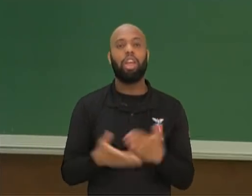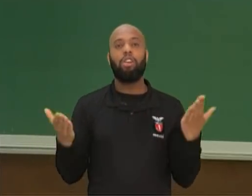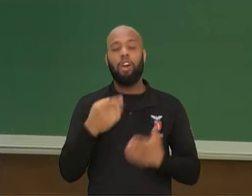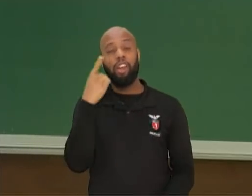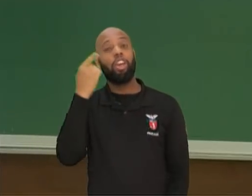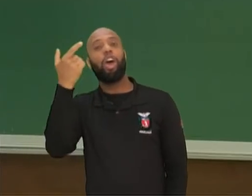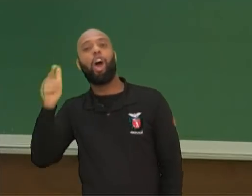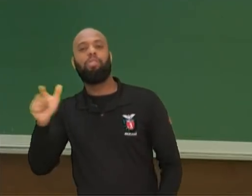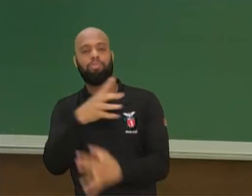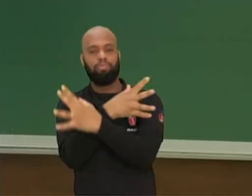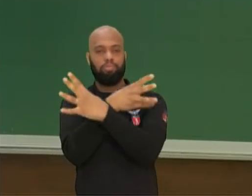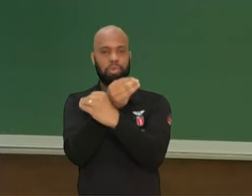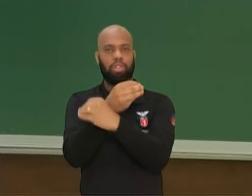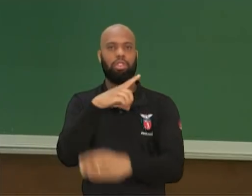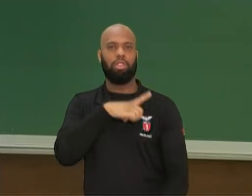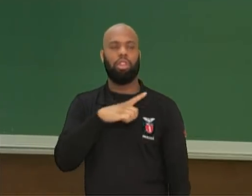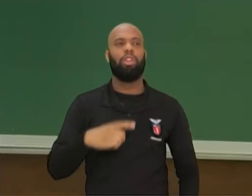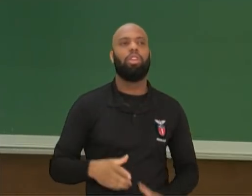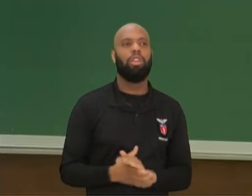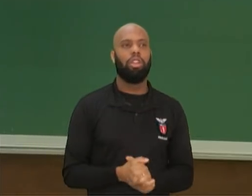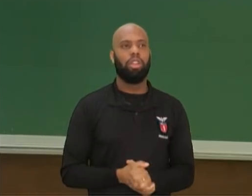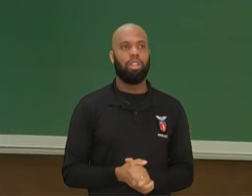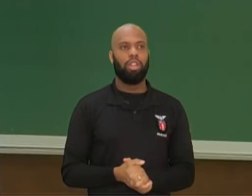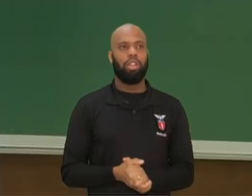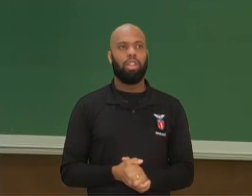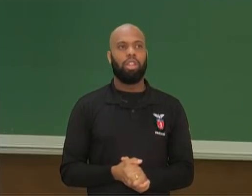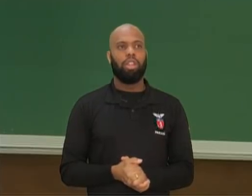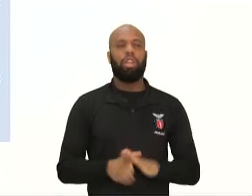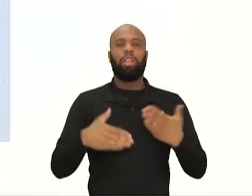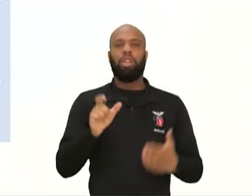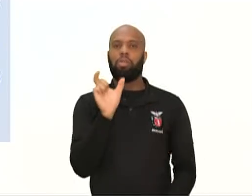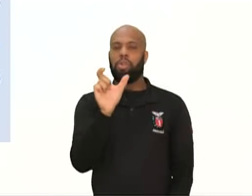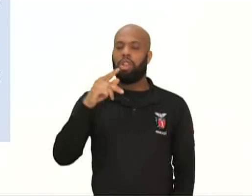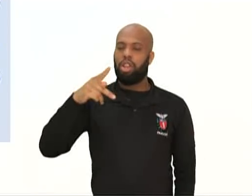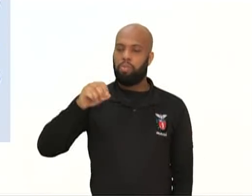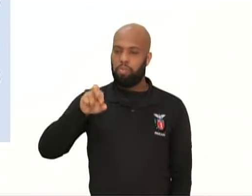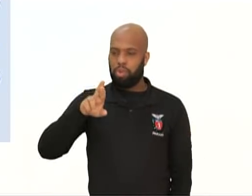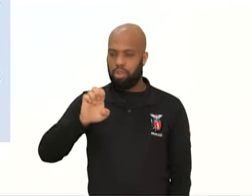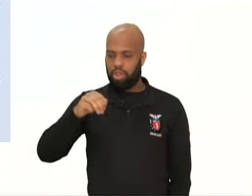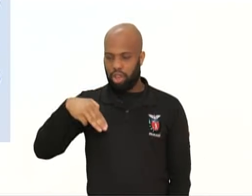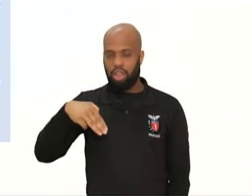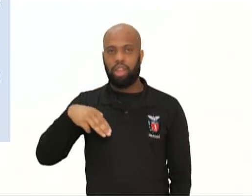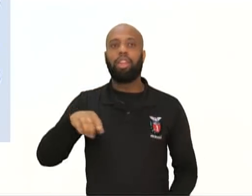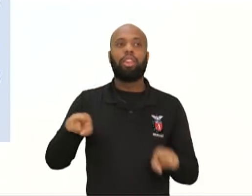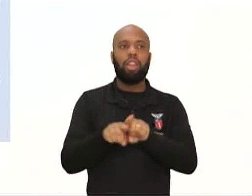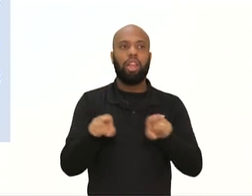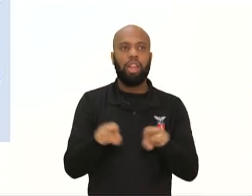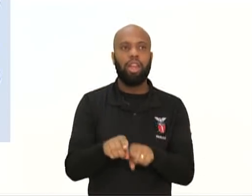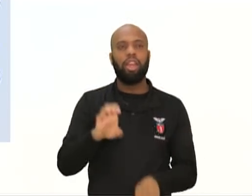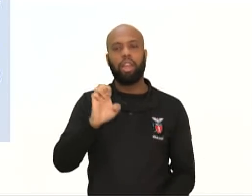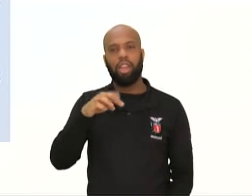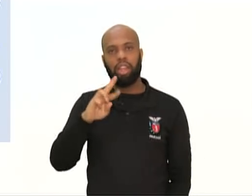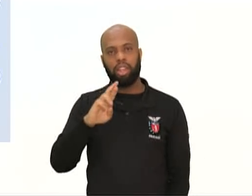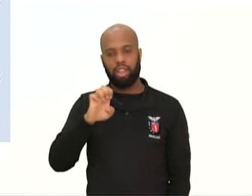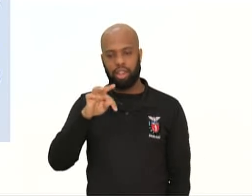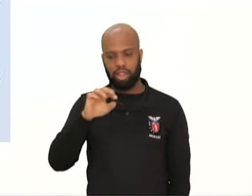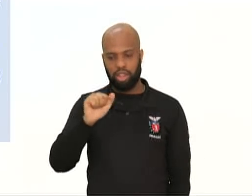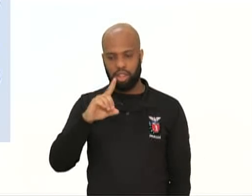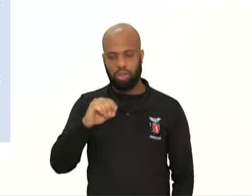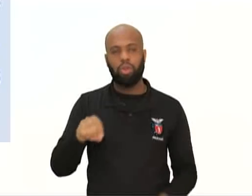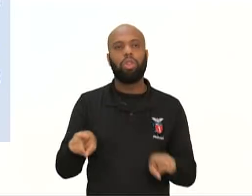outras conjunções. O porém, ok? O entretanto, o no entanto,